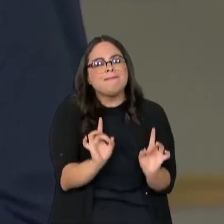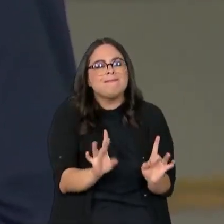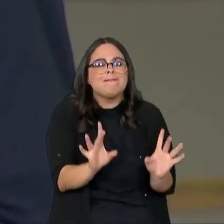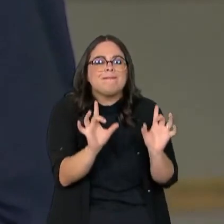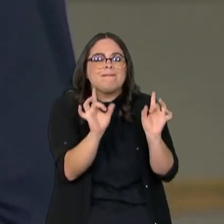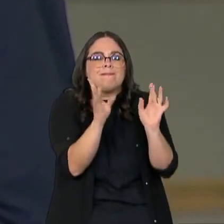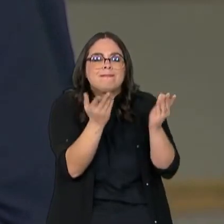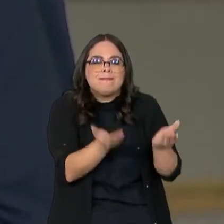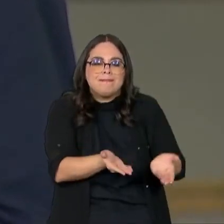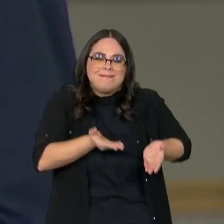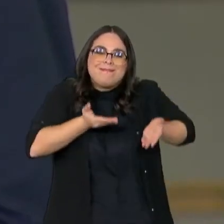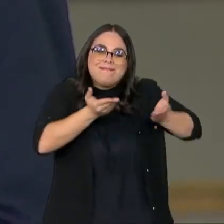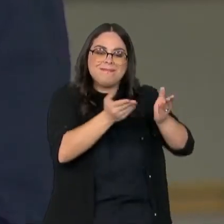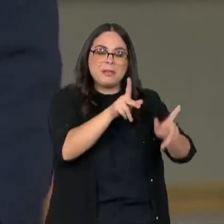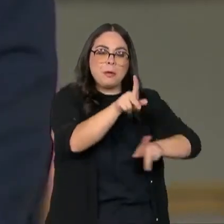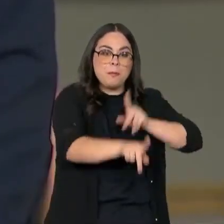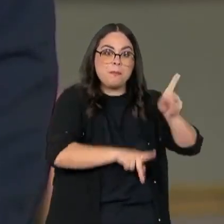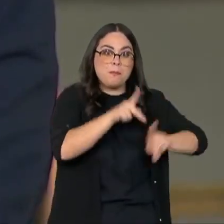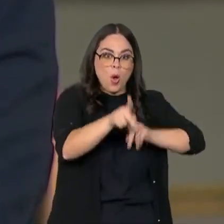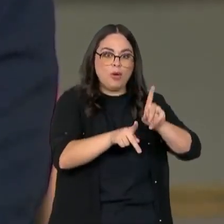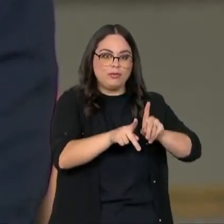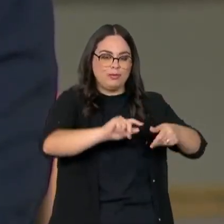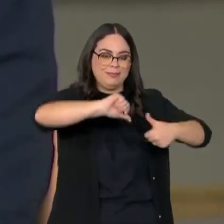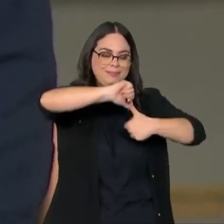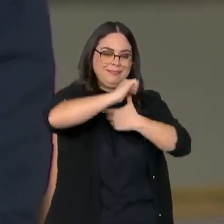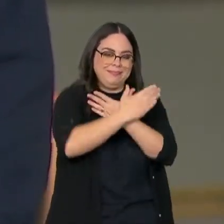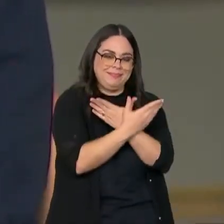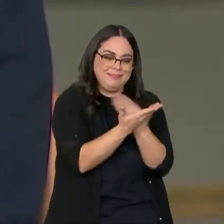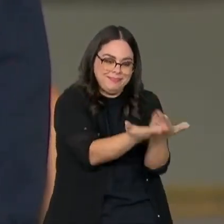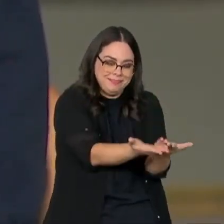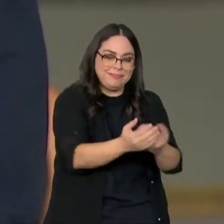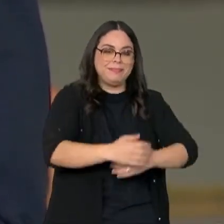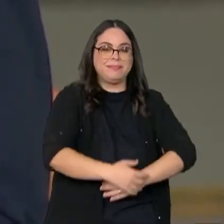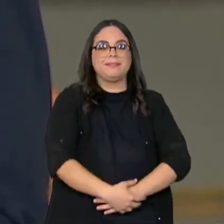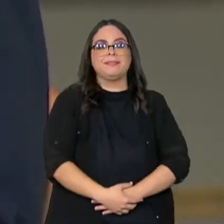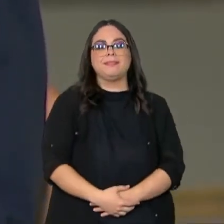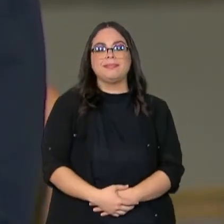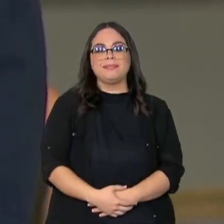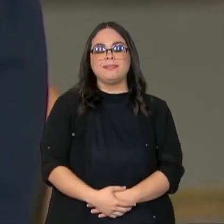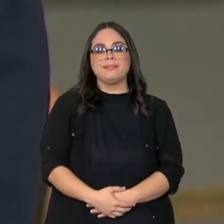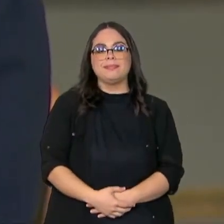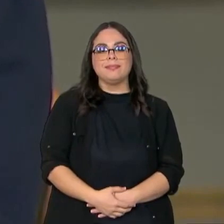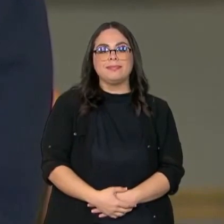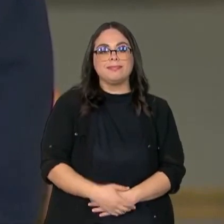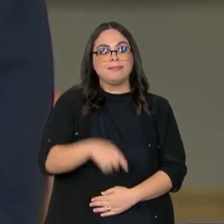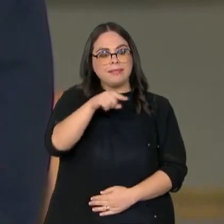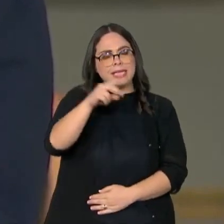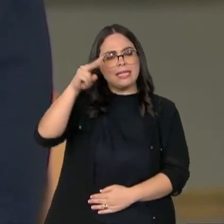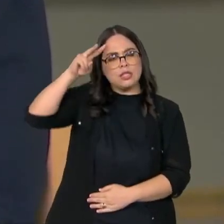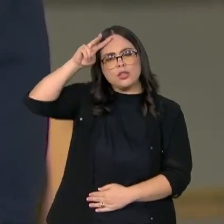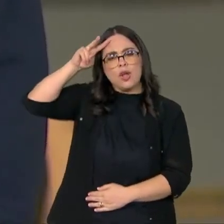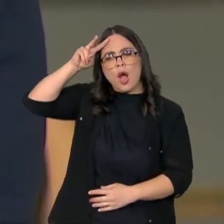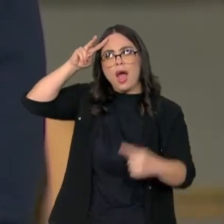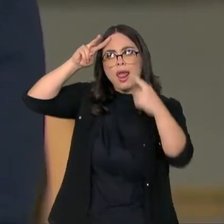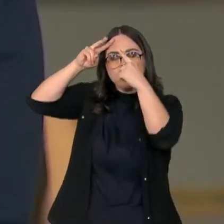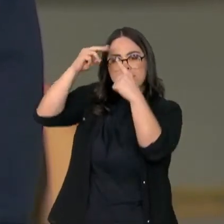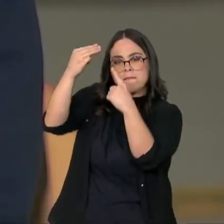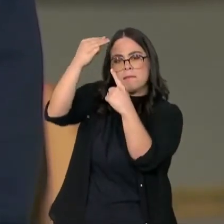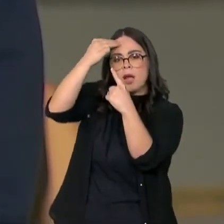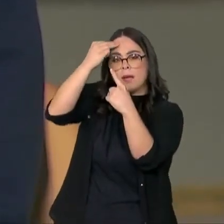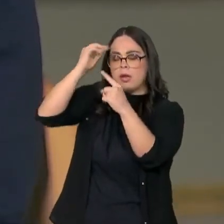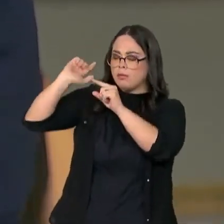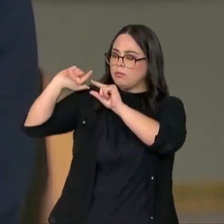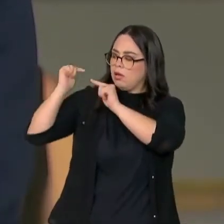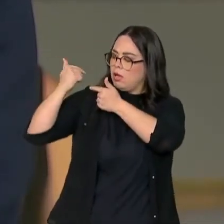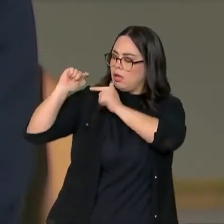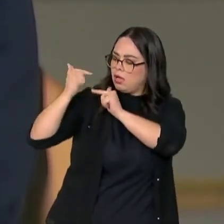especialmente dos povos, do povo do Pinambá. Para que essa história, memória e